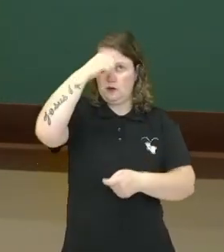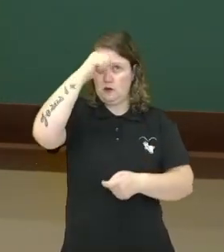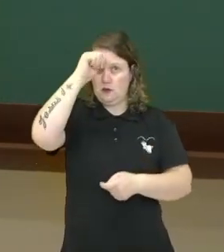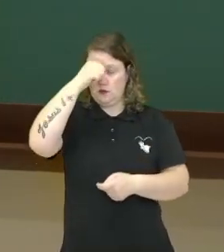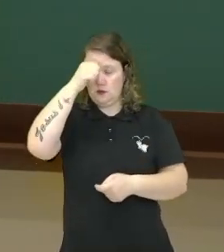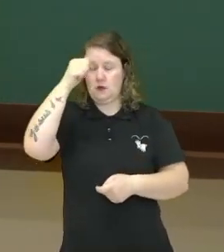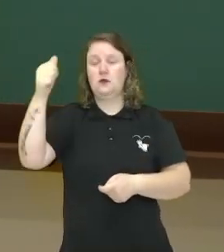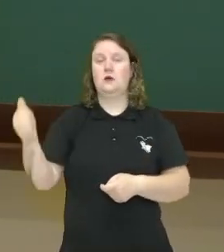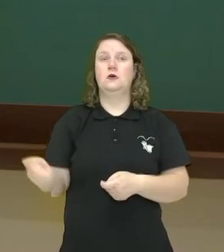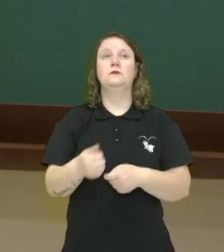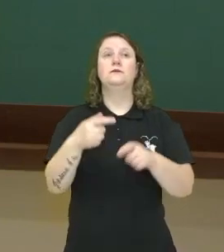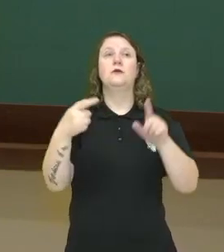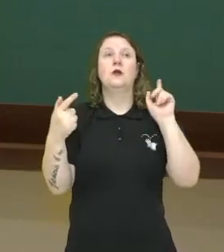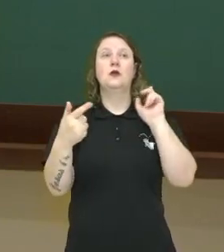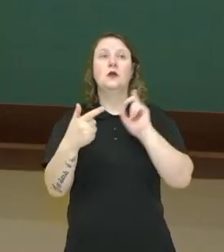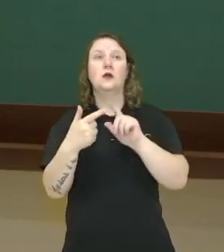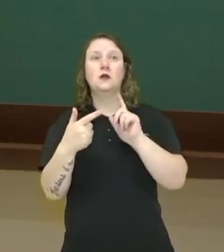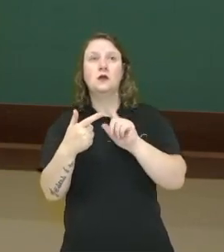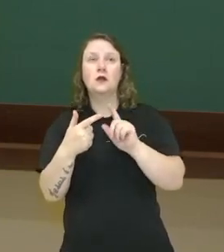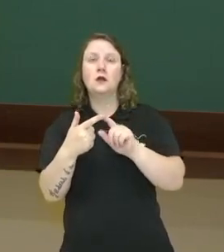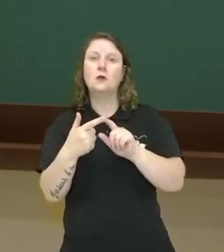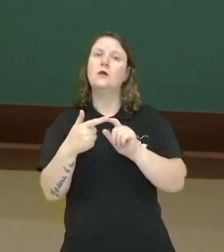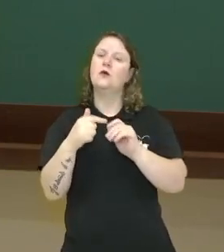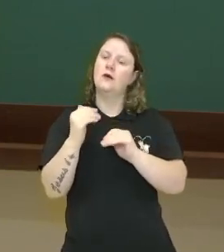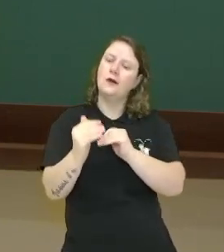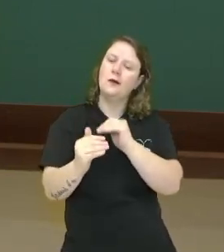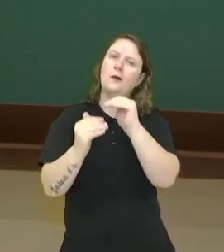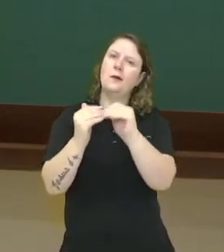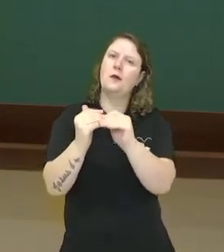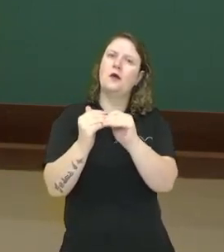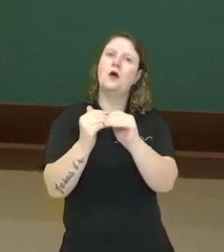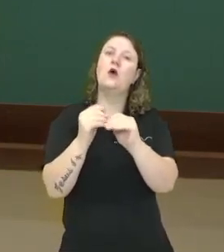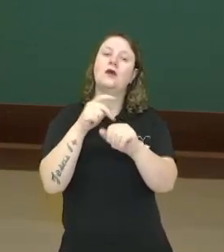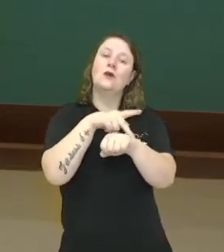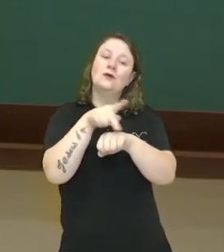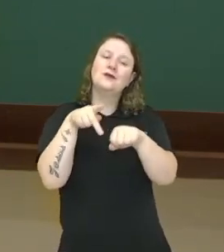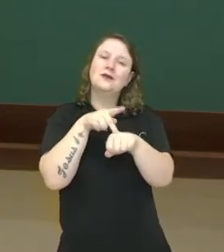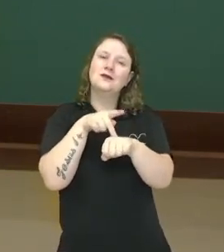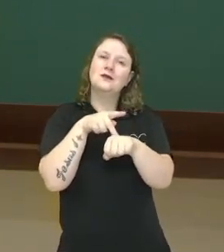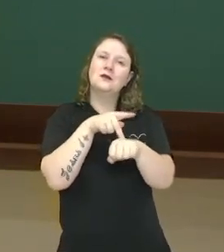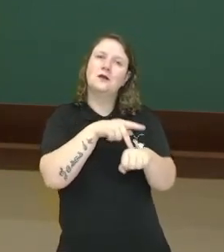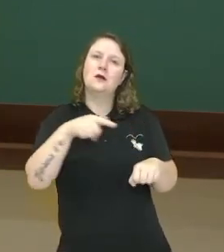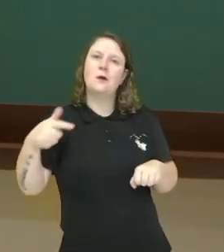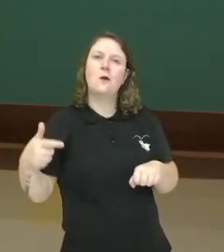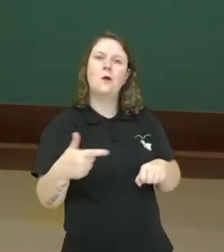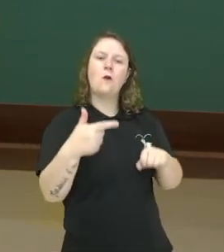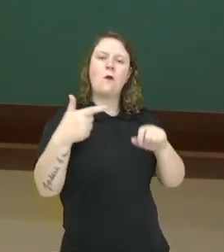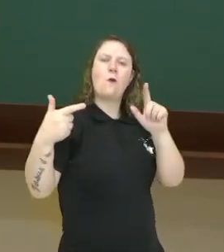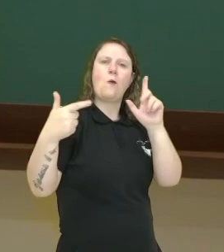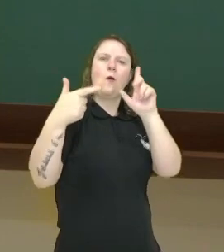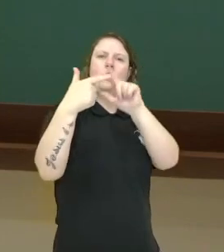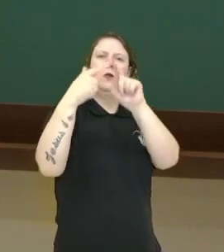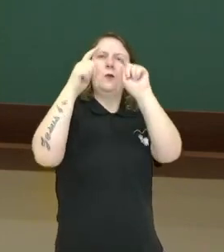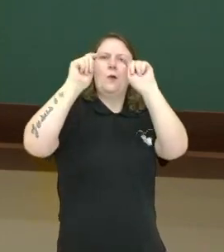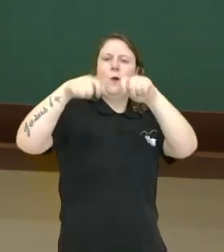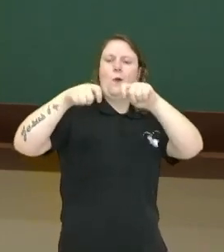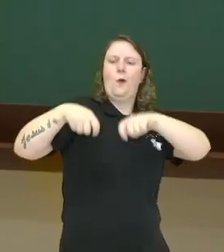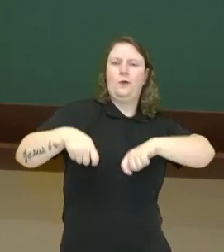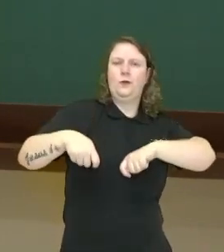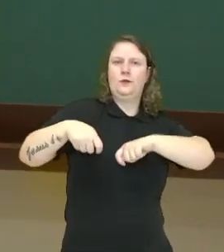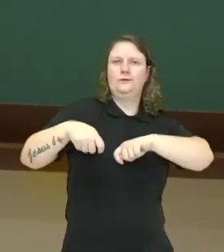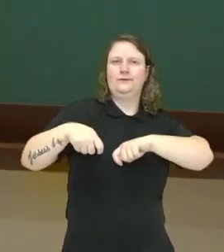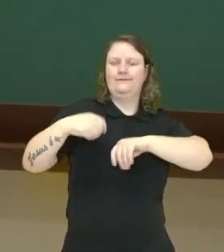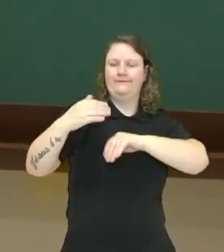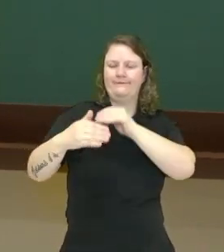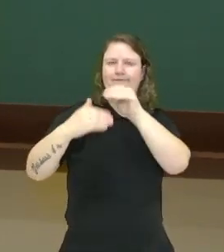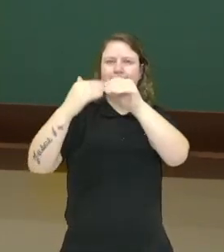fatores importantes da nossa aula, que elevou ela a status de nação na condição de potência emergente. Então,